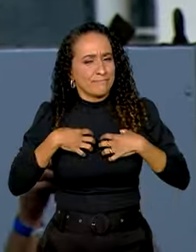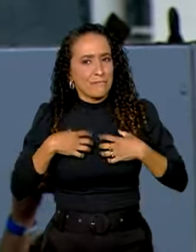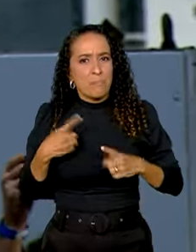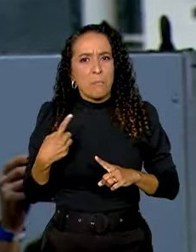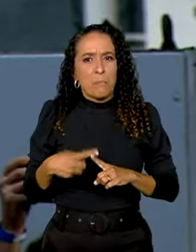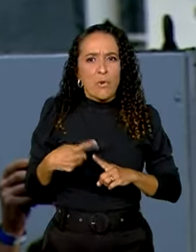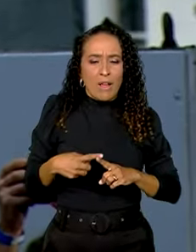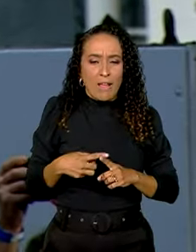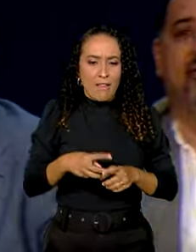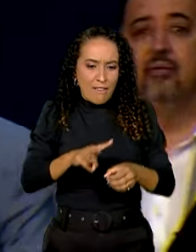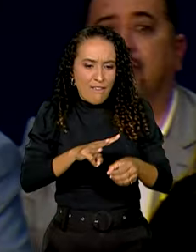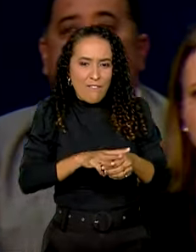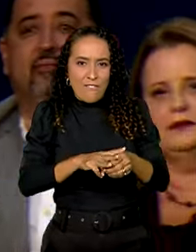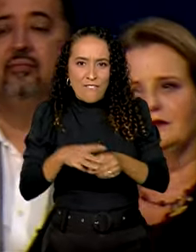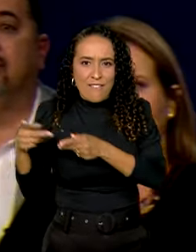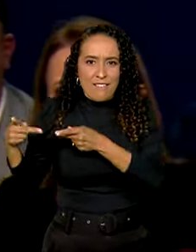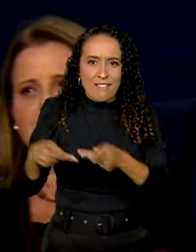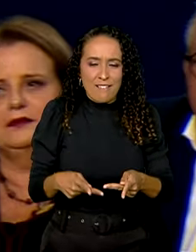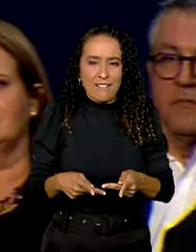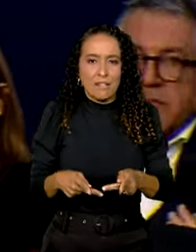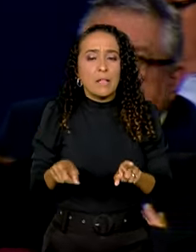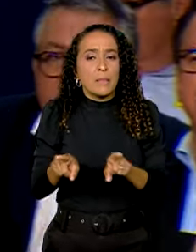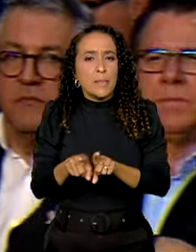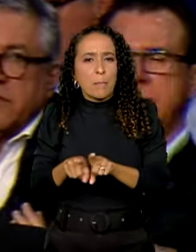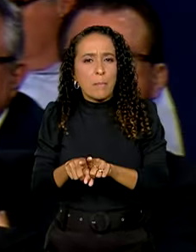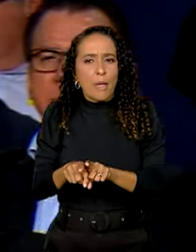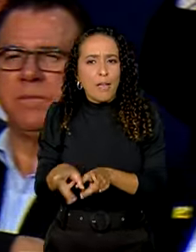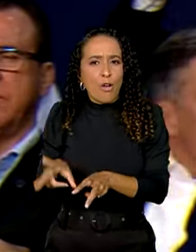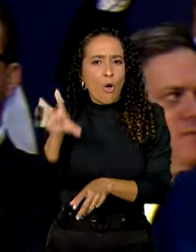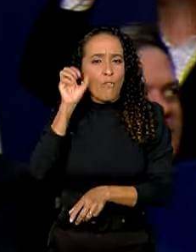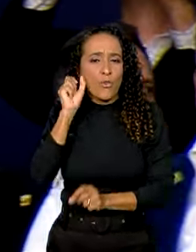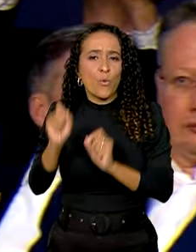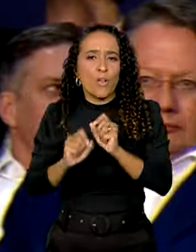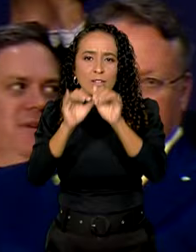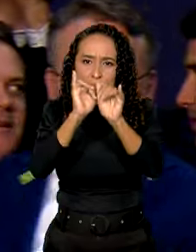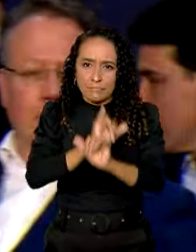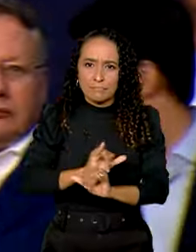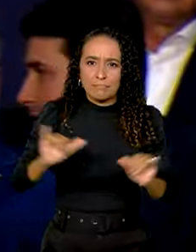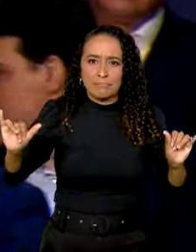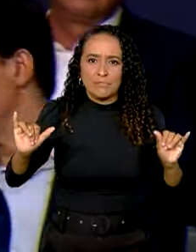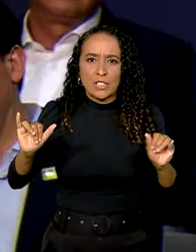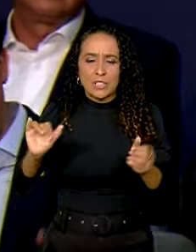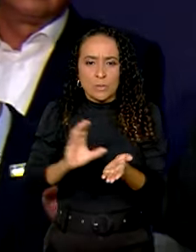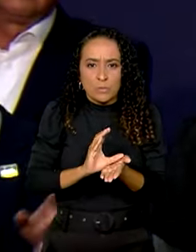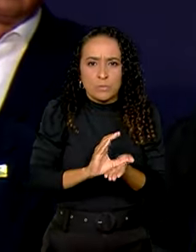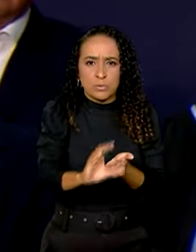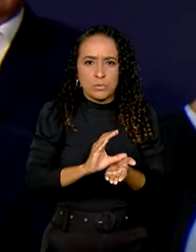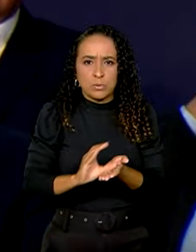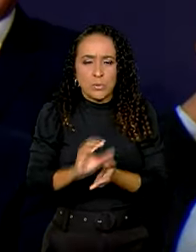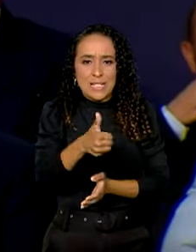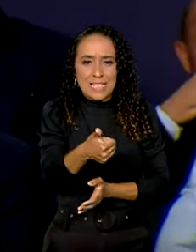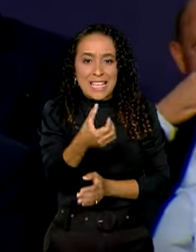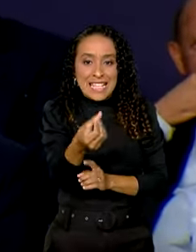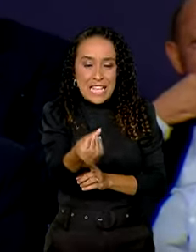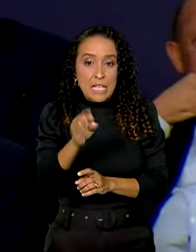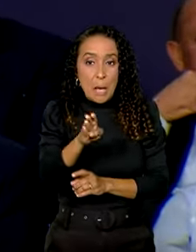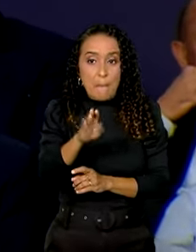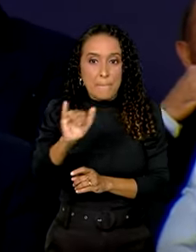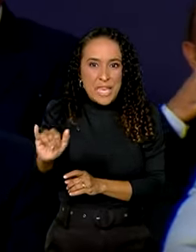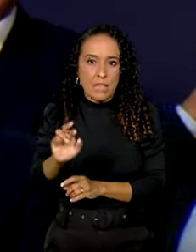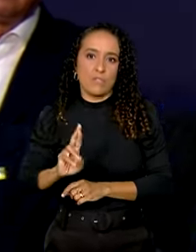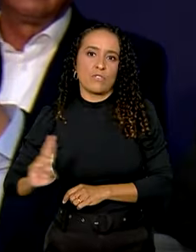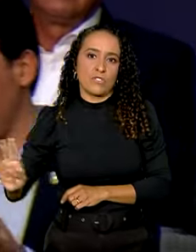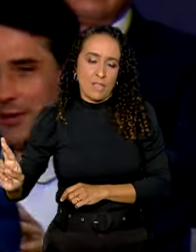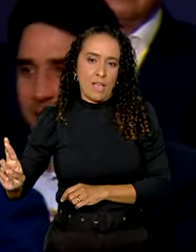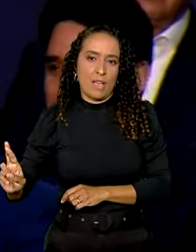da Volkswagen ouvir o anúncio de um investimento de 16 bilhões de